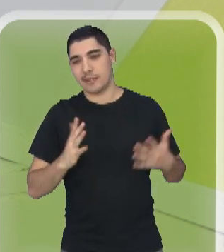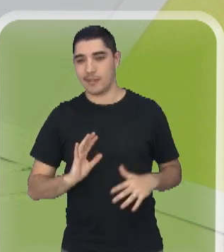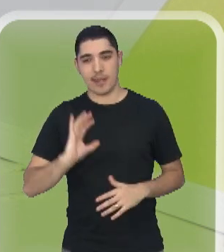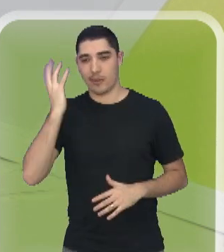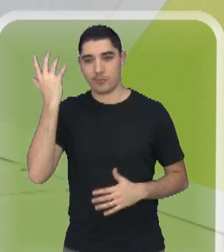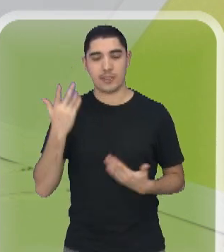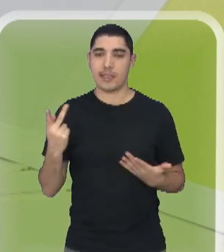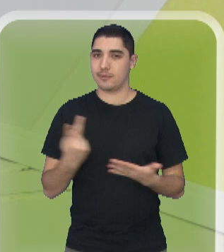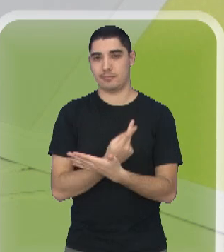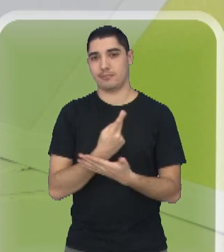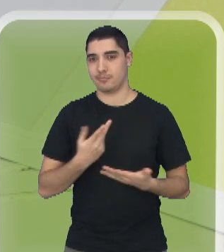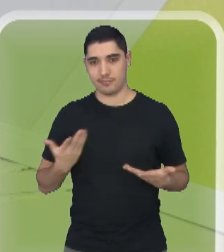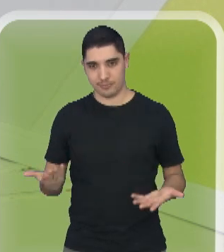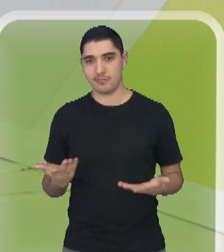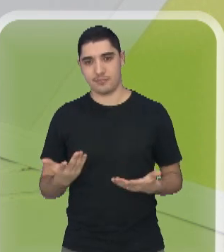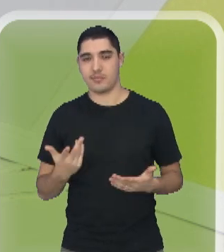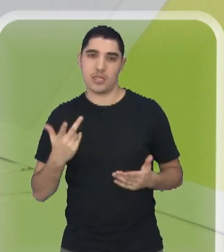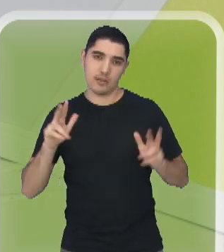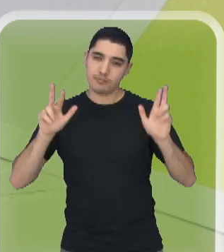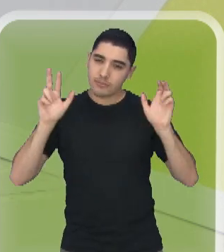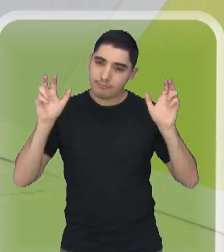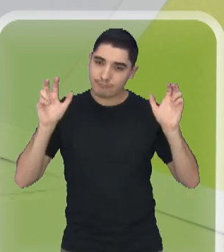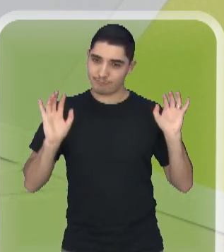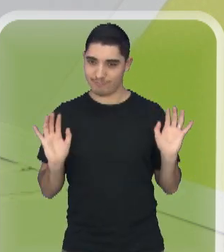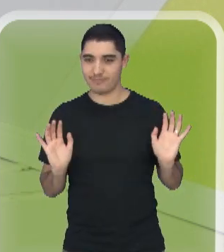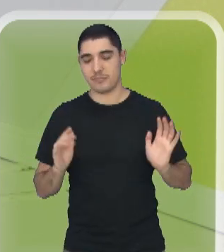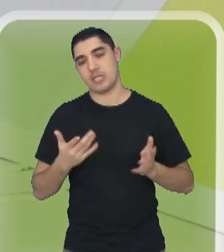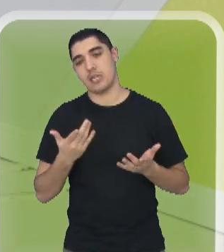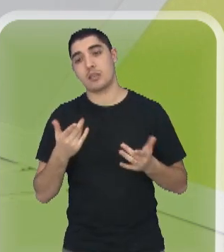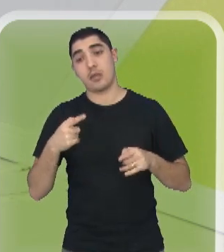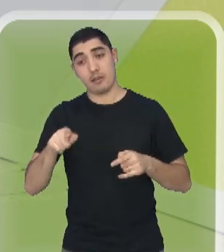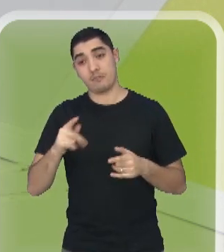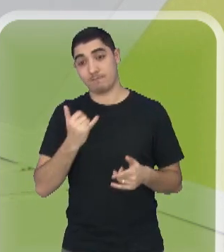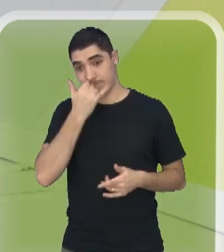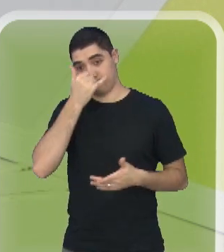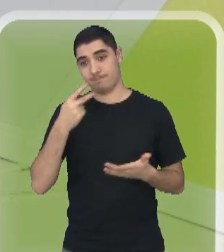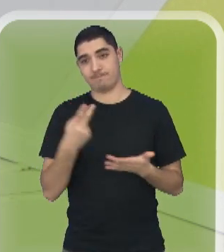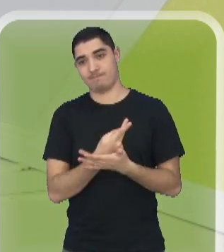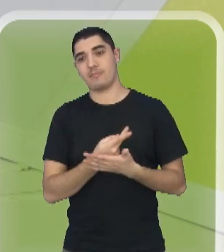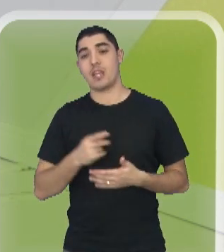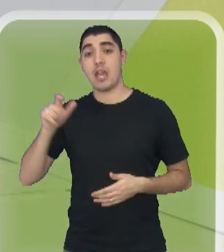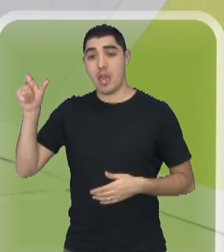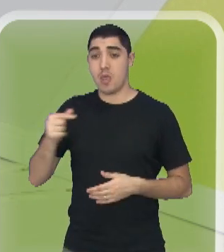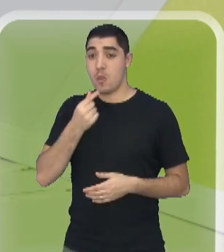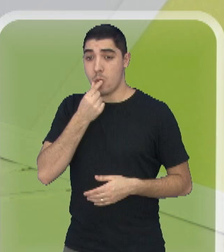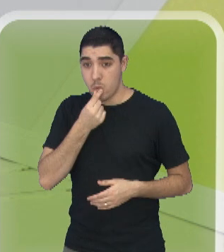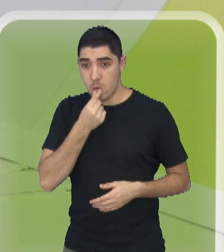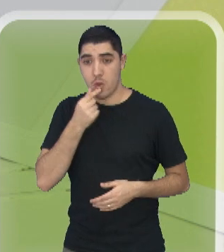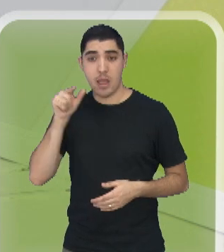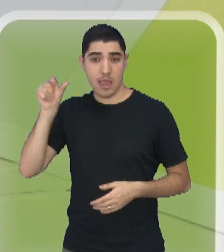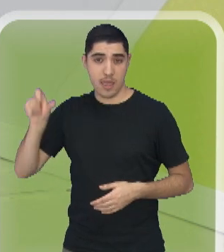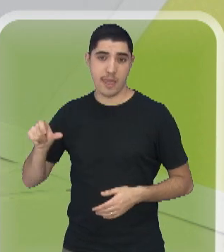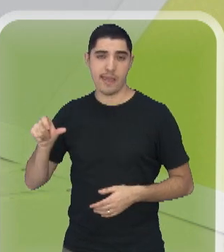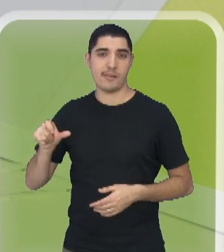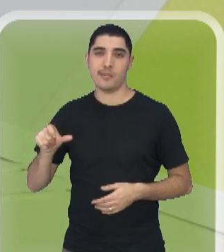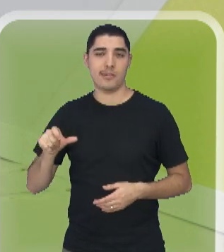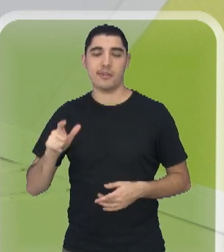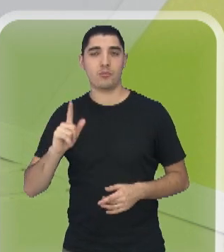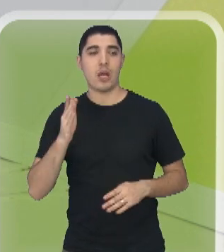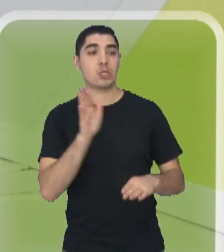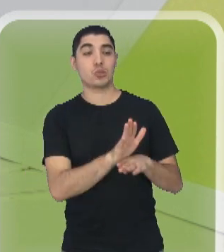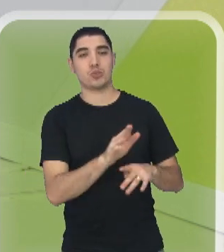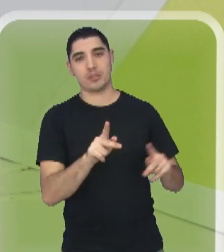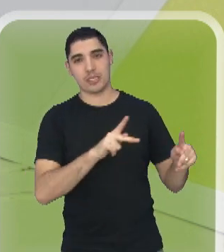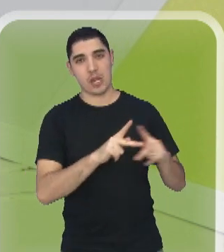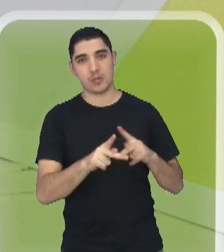acontece, são erros, a gente fala entre aspas, né? Aconteceu um erro ali que não foi favorável ao São José,